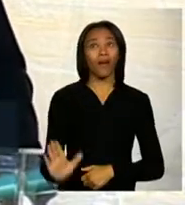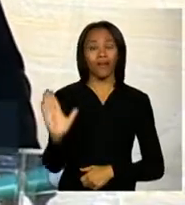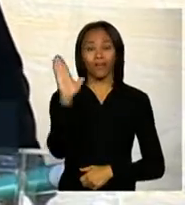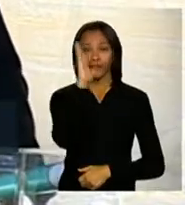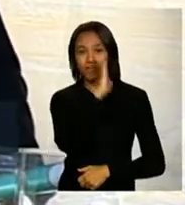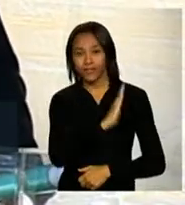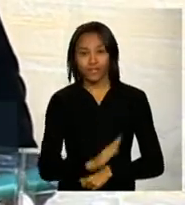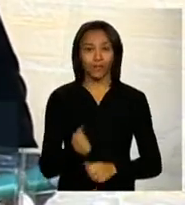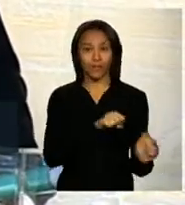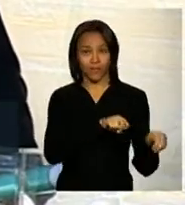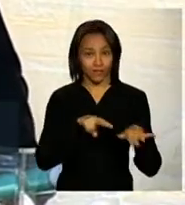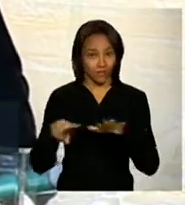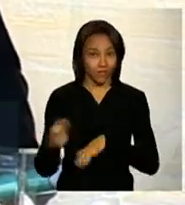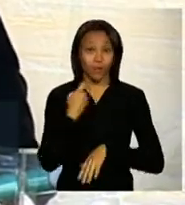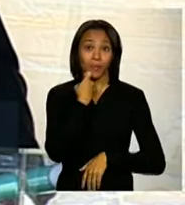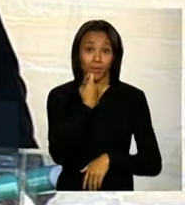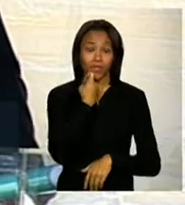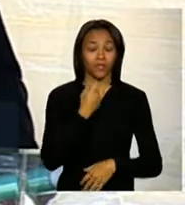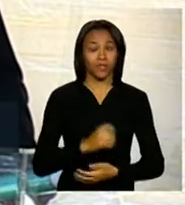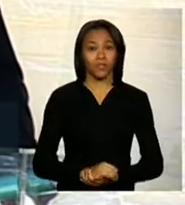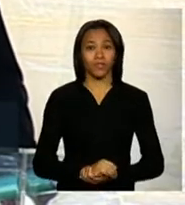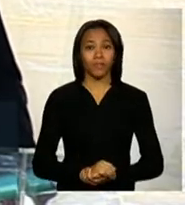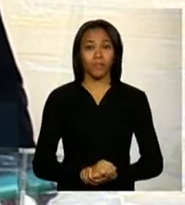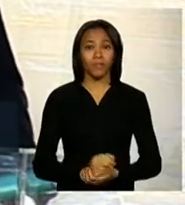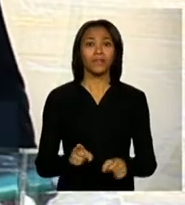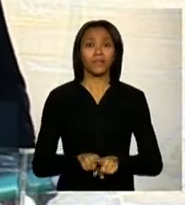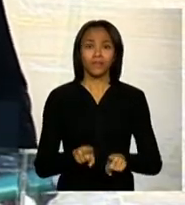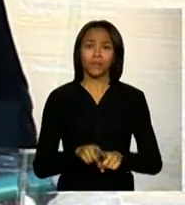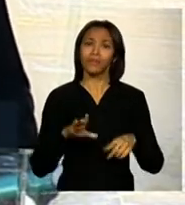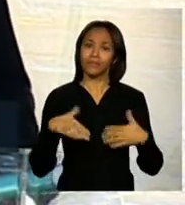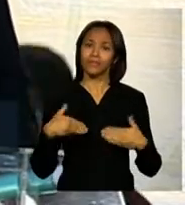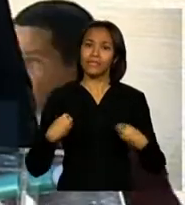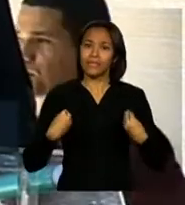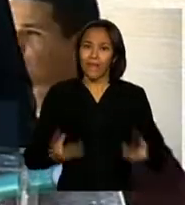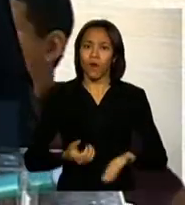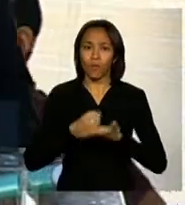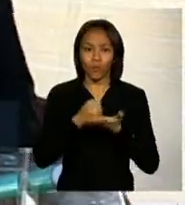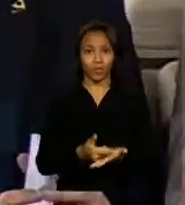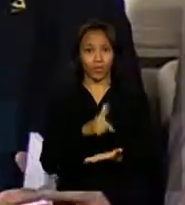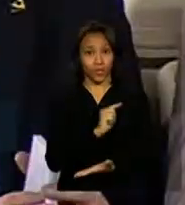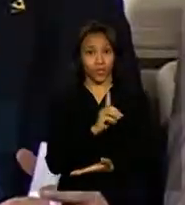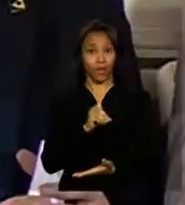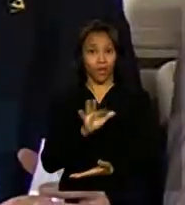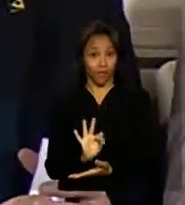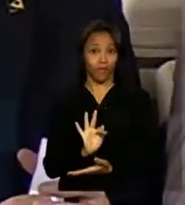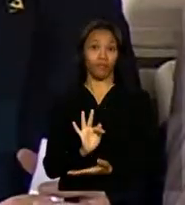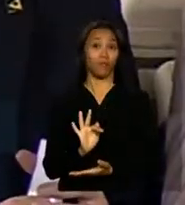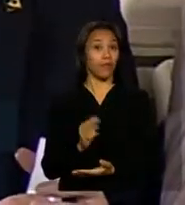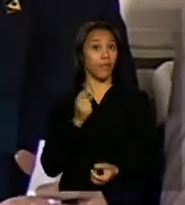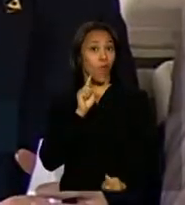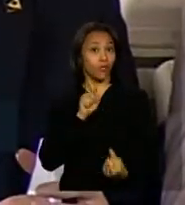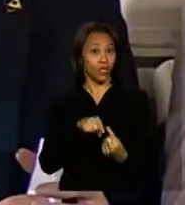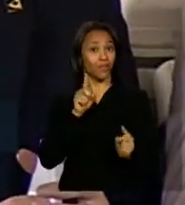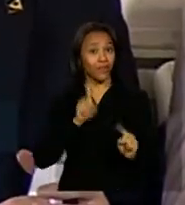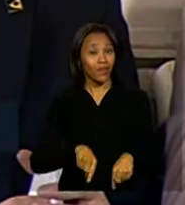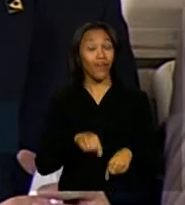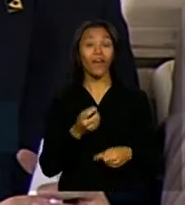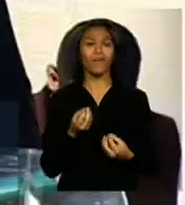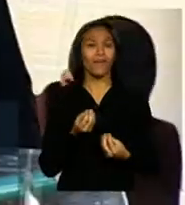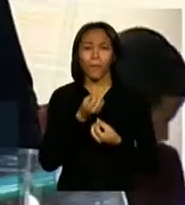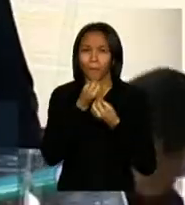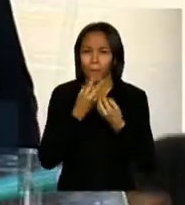da semana do peixe e dá uma contribuição do Distrito Federal para essa esse objetivo que é tão